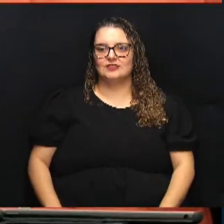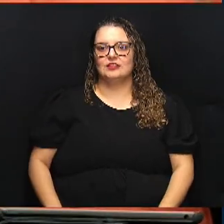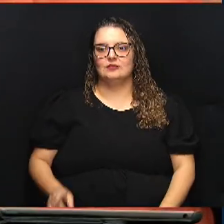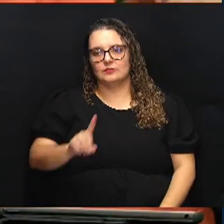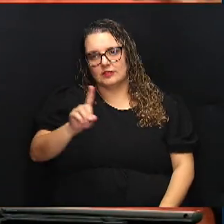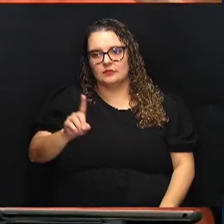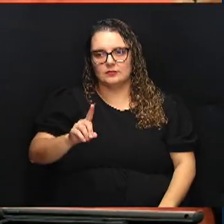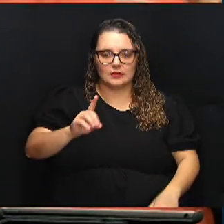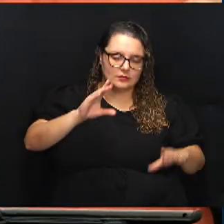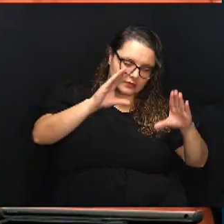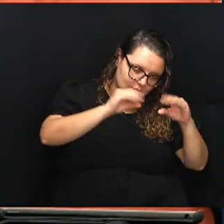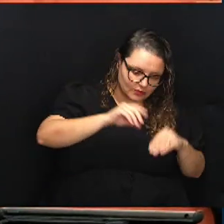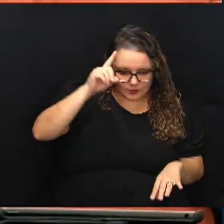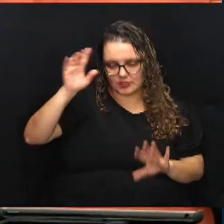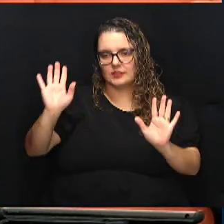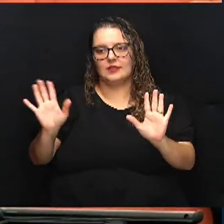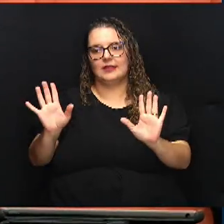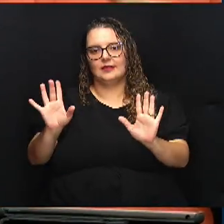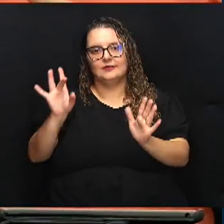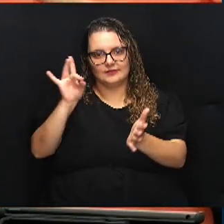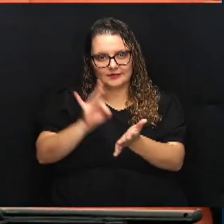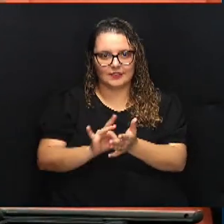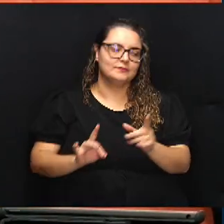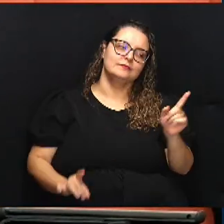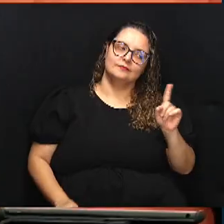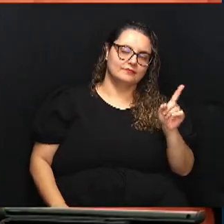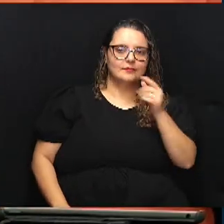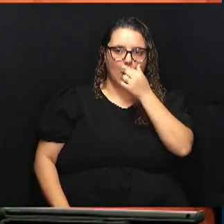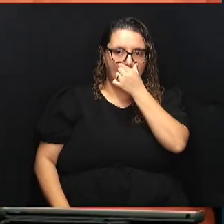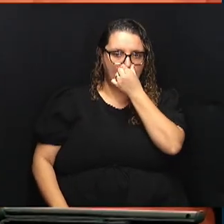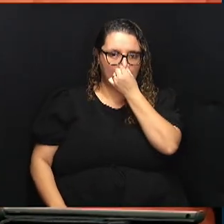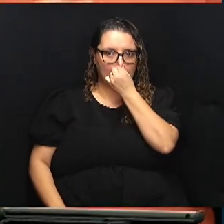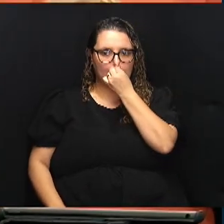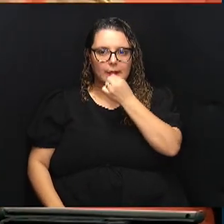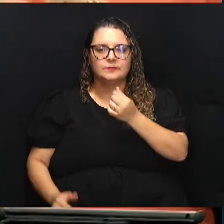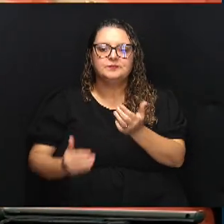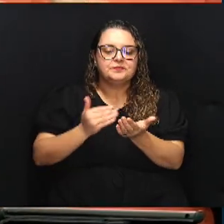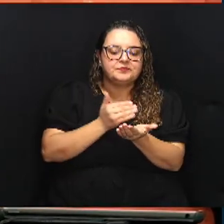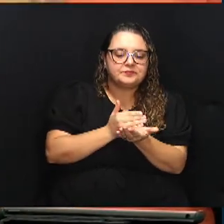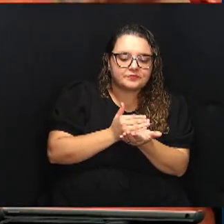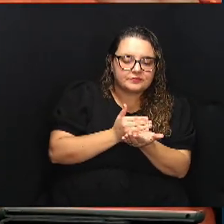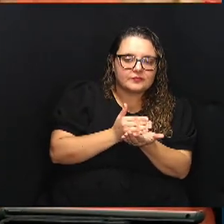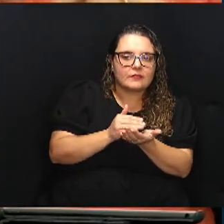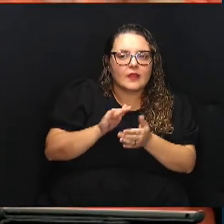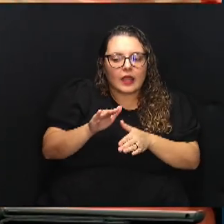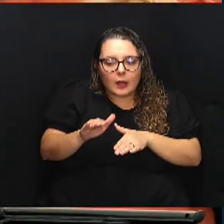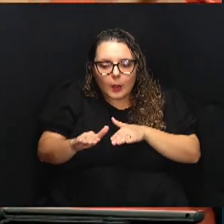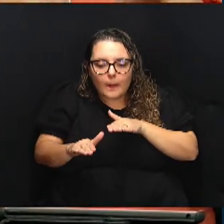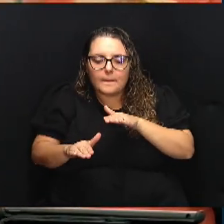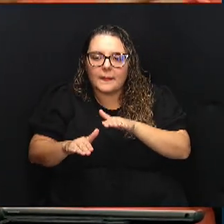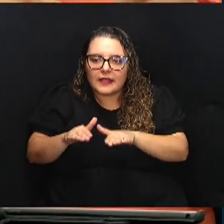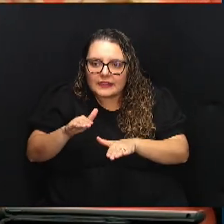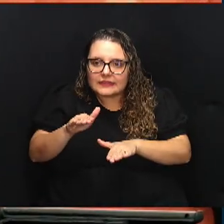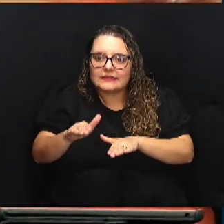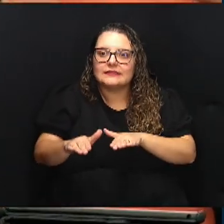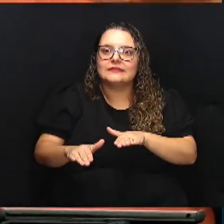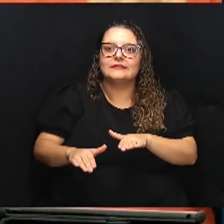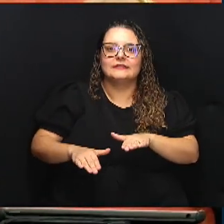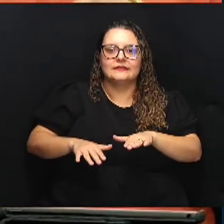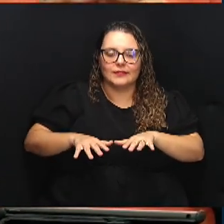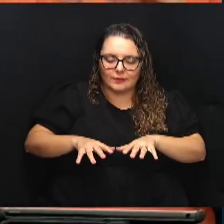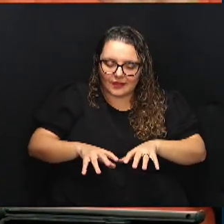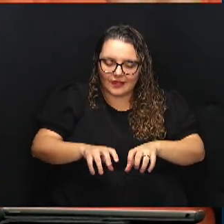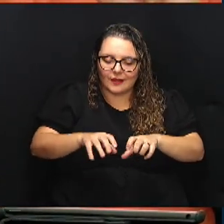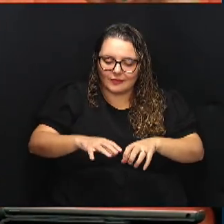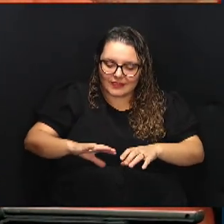para amanhã, tá bom? Vamos ser realistas, pezinho no Não chão, é. tá? Vai voar, mas antes, ó, começa com passinhos aí, vamos amassar barro, depois vai